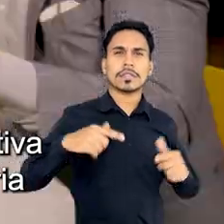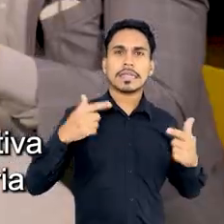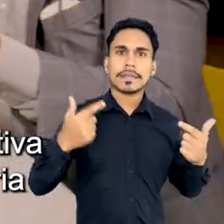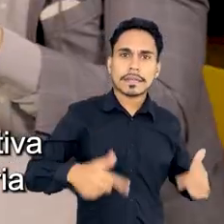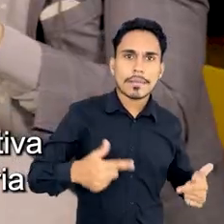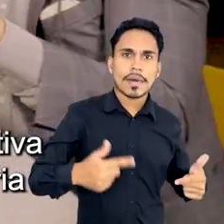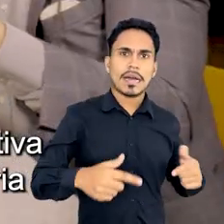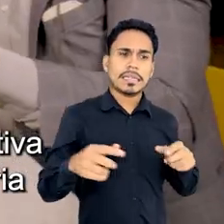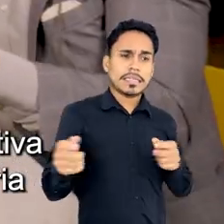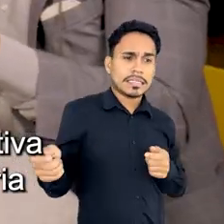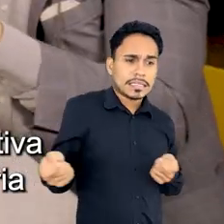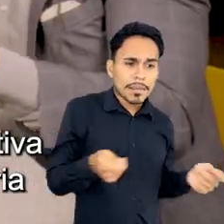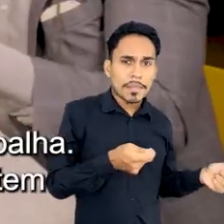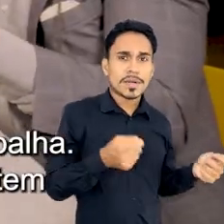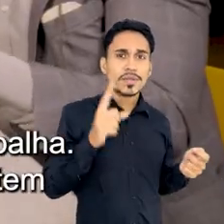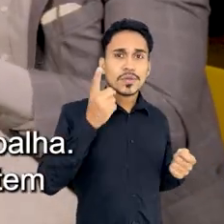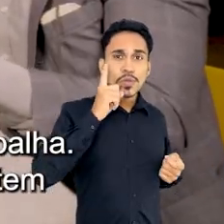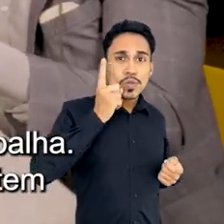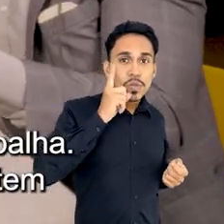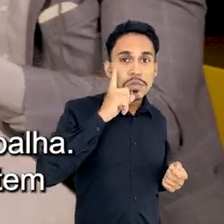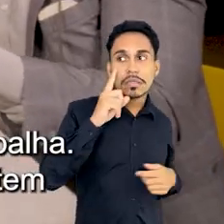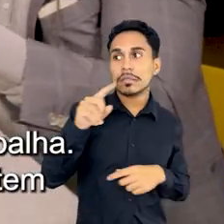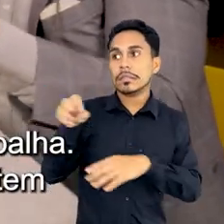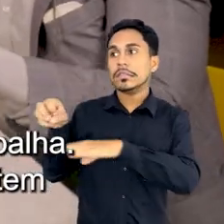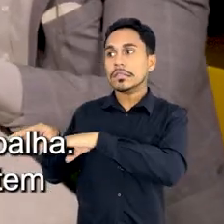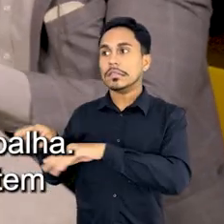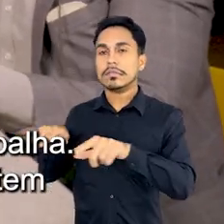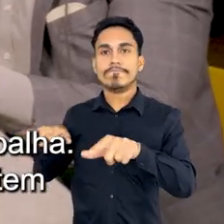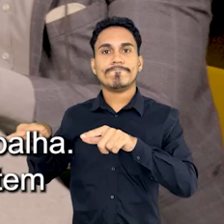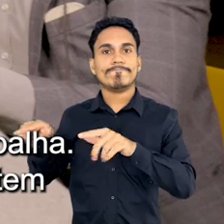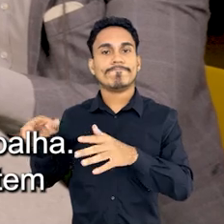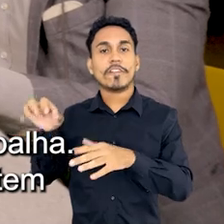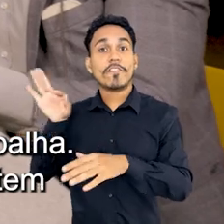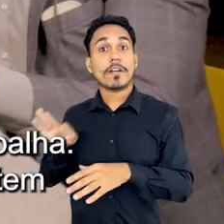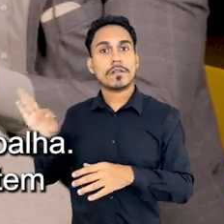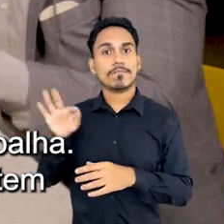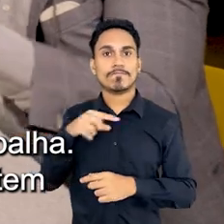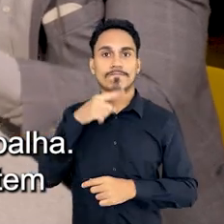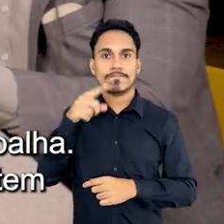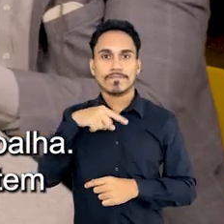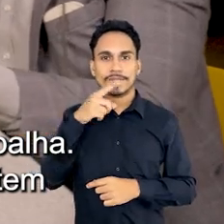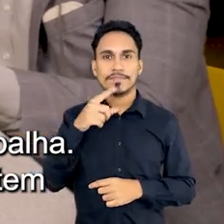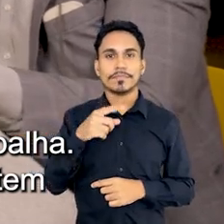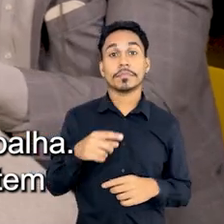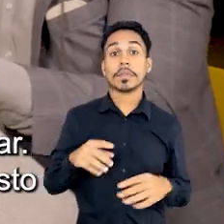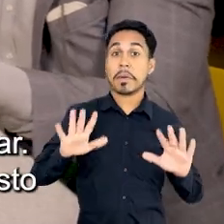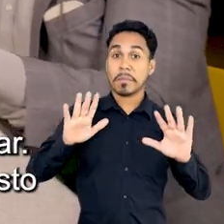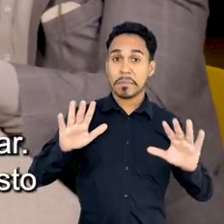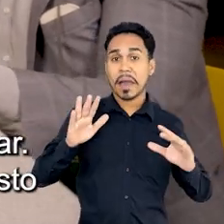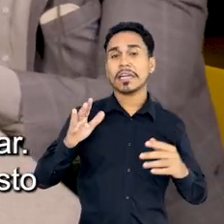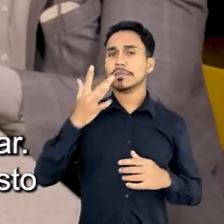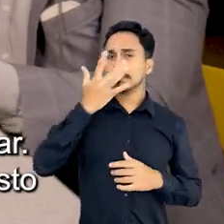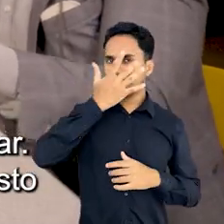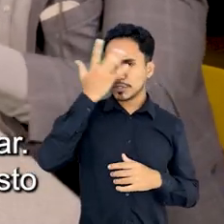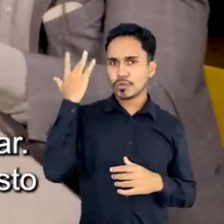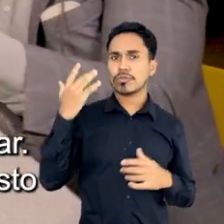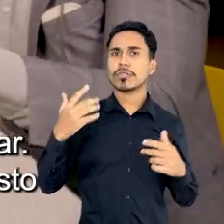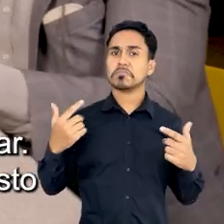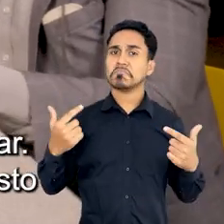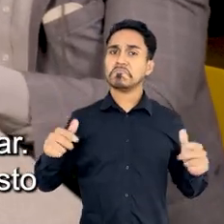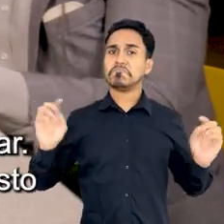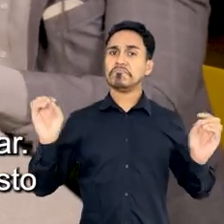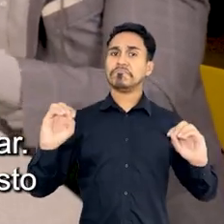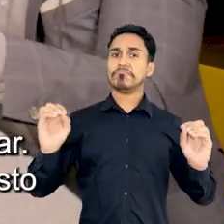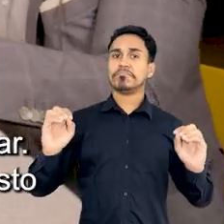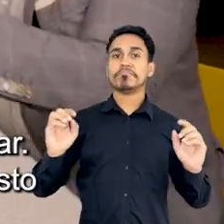ter uma jornada de trabalho semanal diária muito grande é uma expectativa de quem não trabalha é uma expectativa muito de classe média que tem tempo para isso qu não é forçado